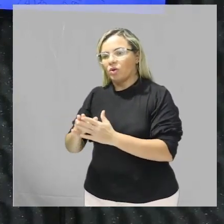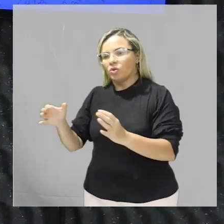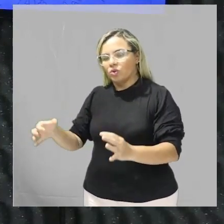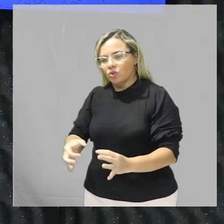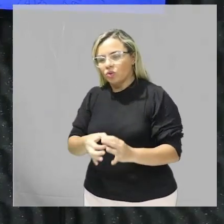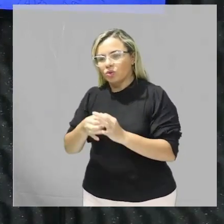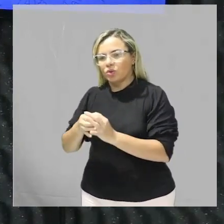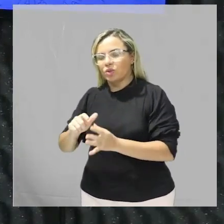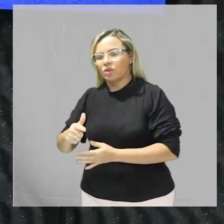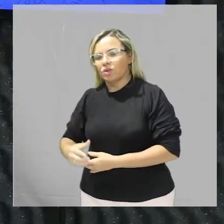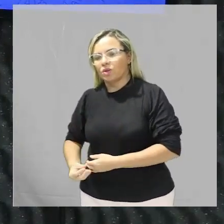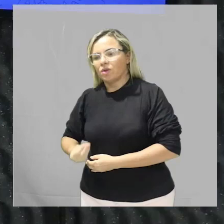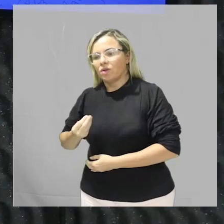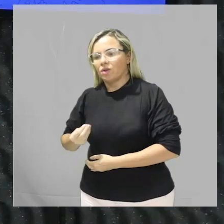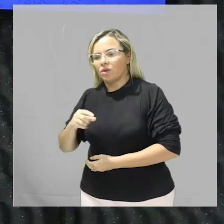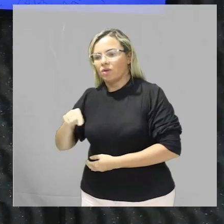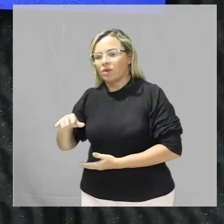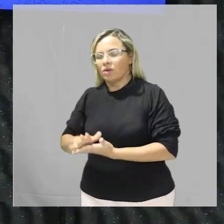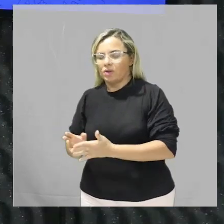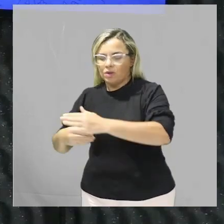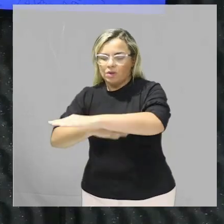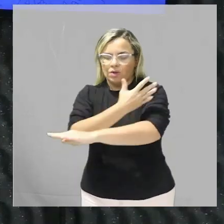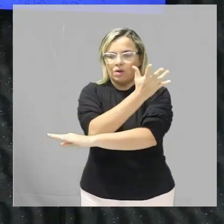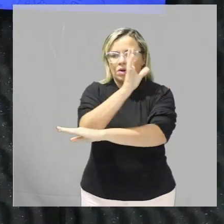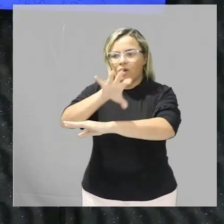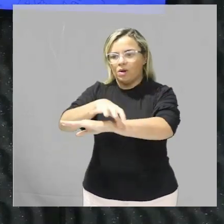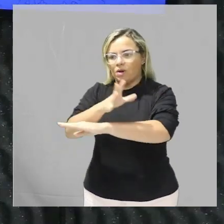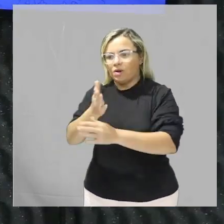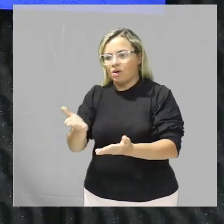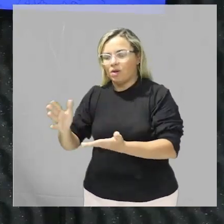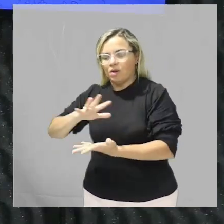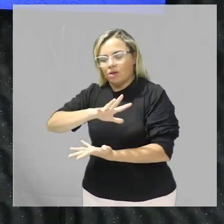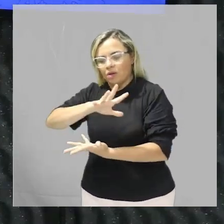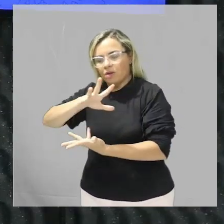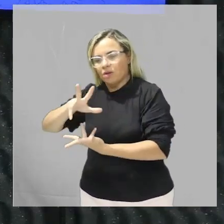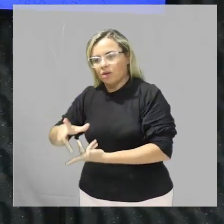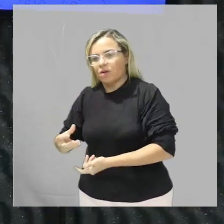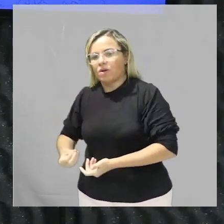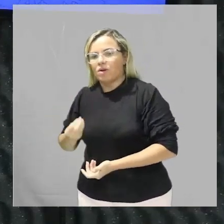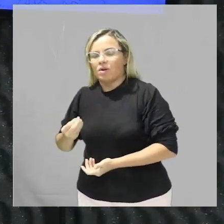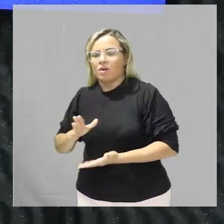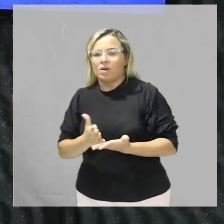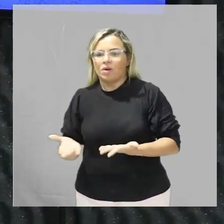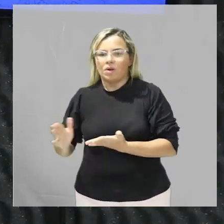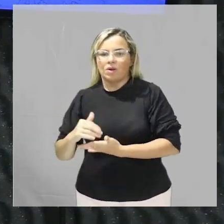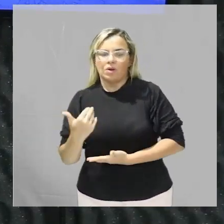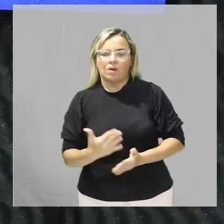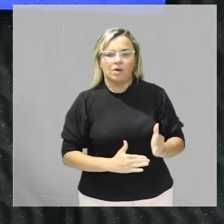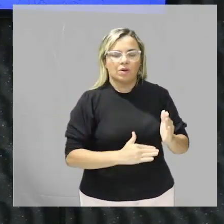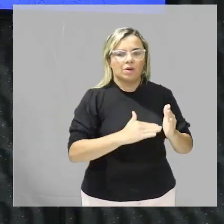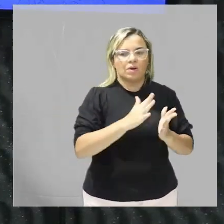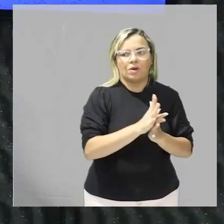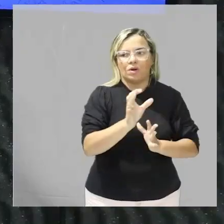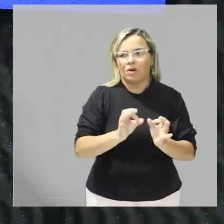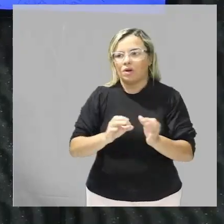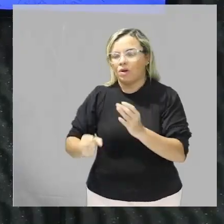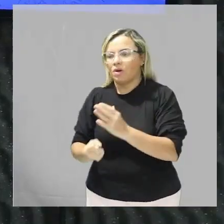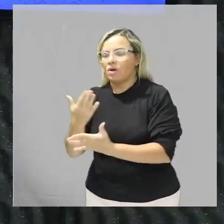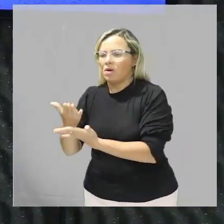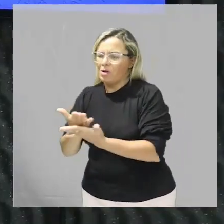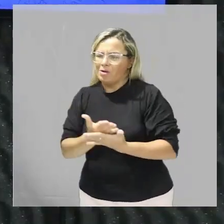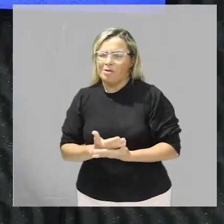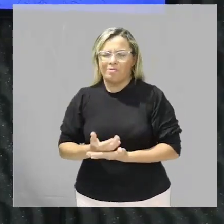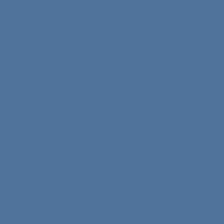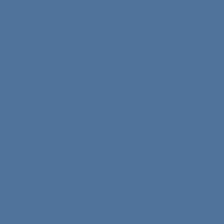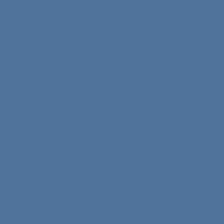sua vez, a biosfera. Então, essa foi a nossa aula sobre níveis de organização e ecologia. Fiquem com Deus. Até mais, pessoal. Tchau,